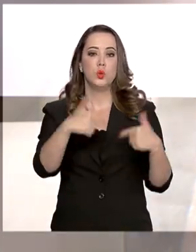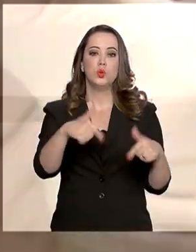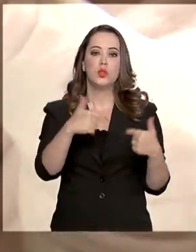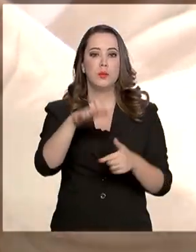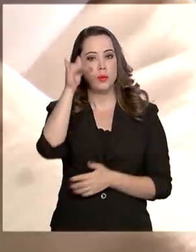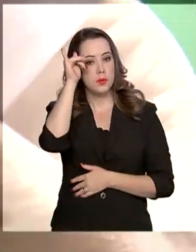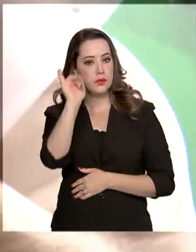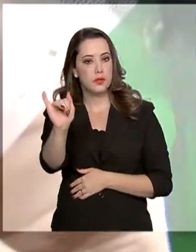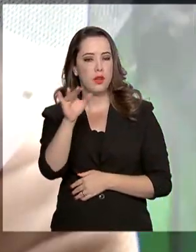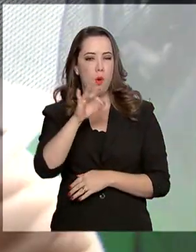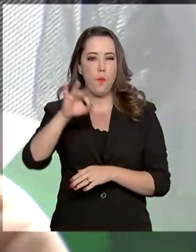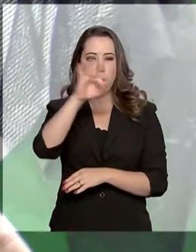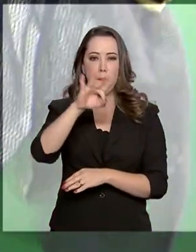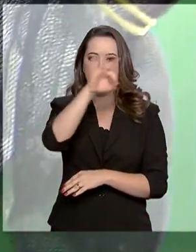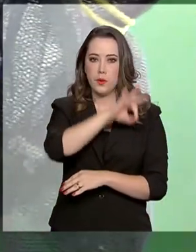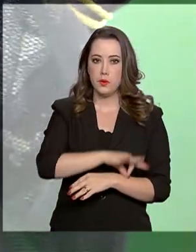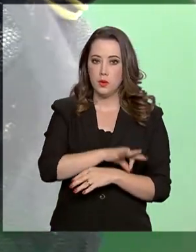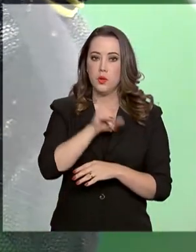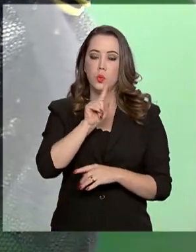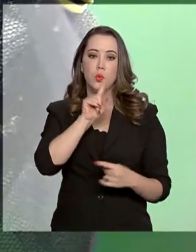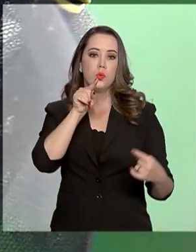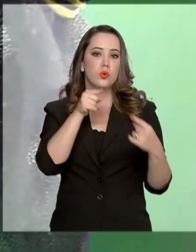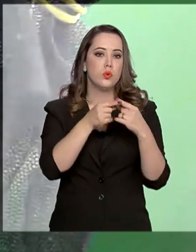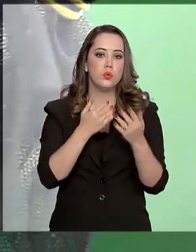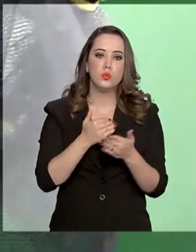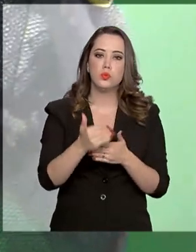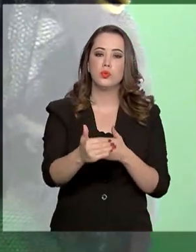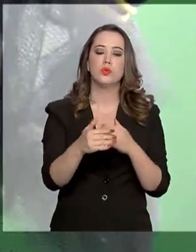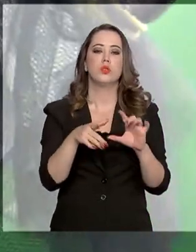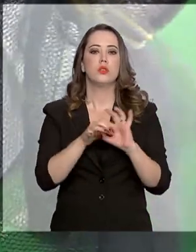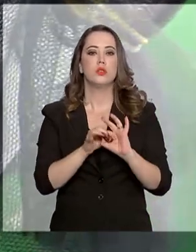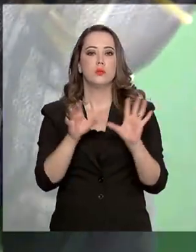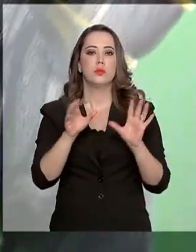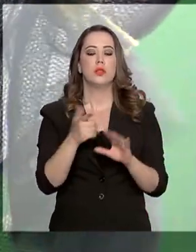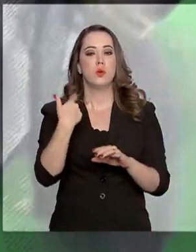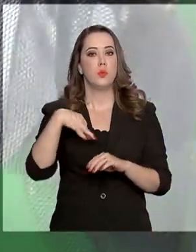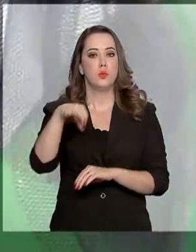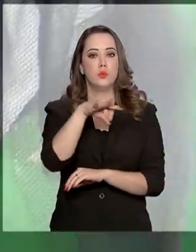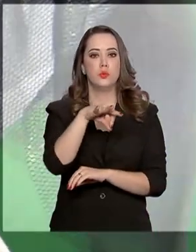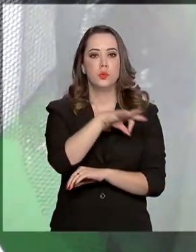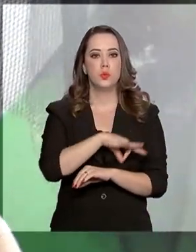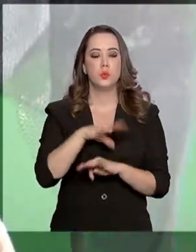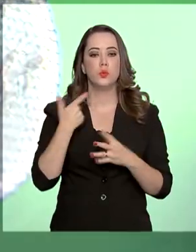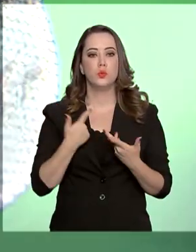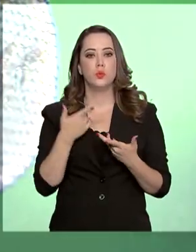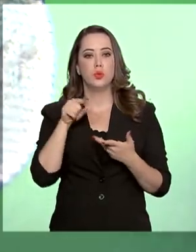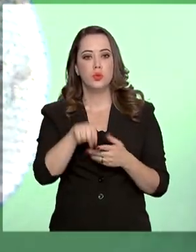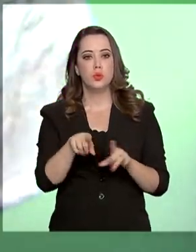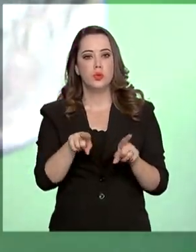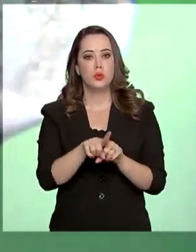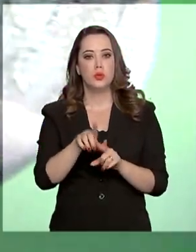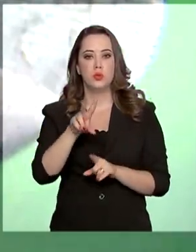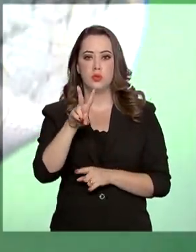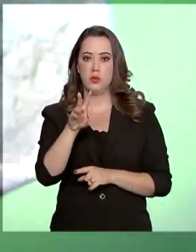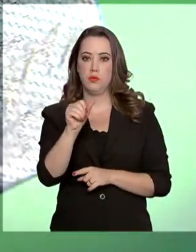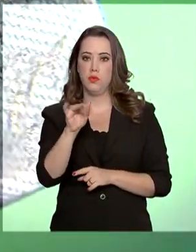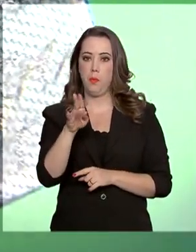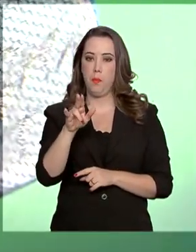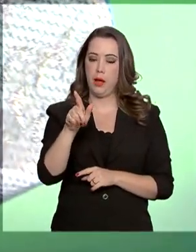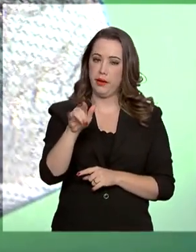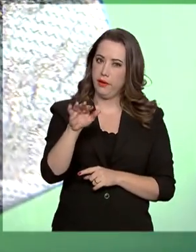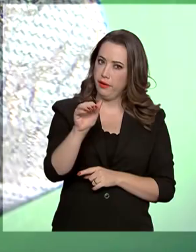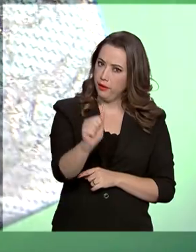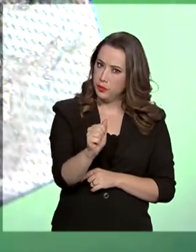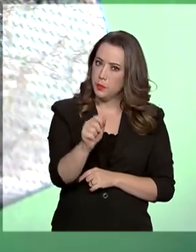da ação de combate ao mosquito Aedes aegypti, com um processo inovador que libera o Aedes com o micro-organismo chamado